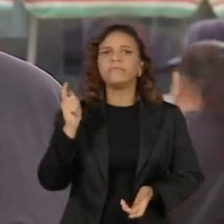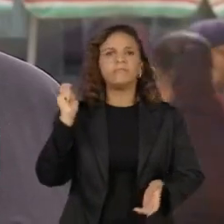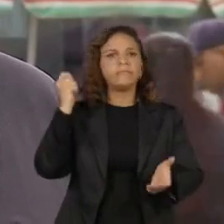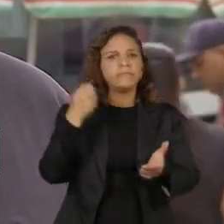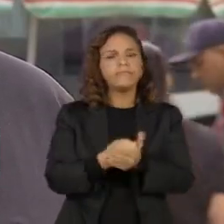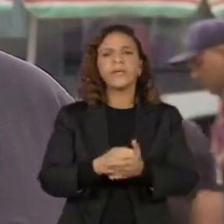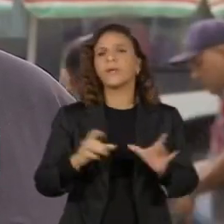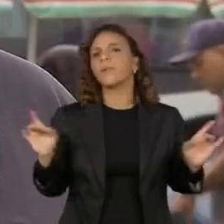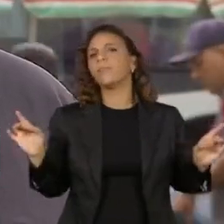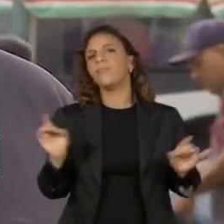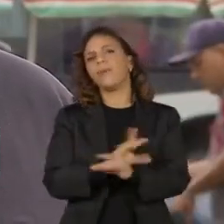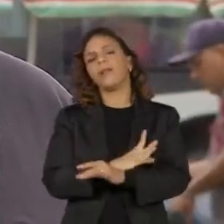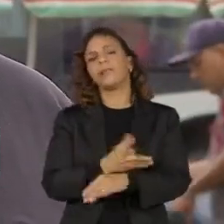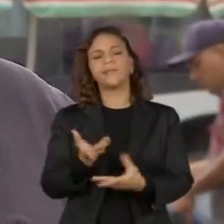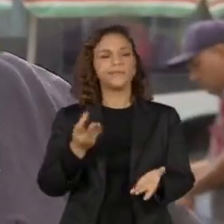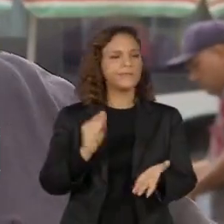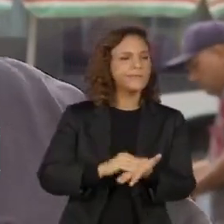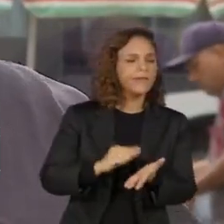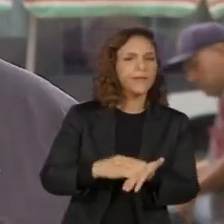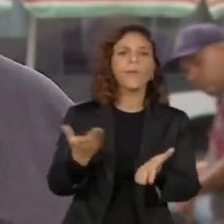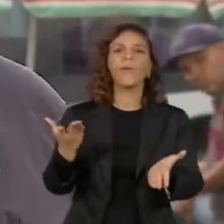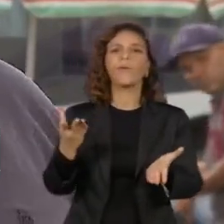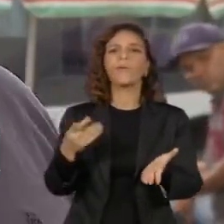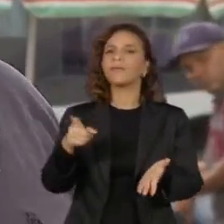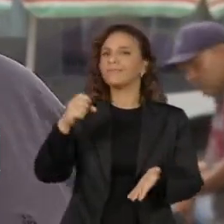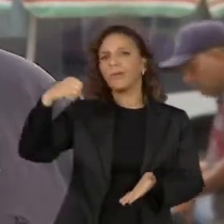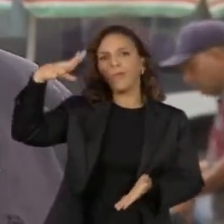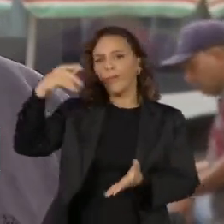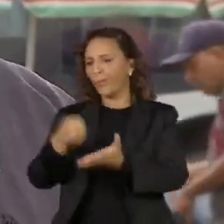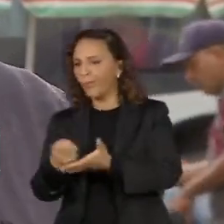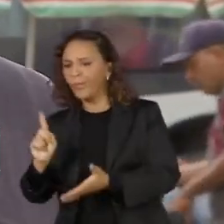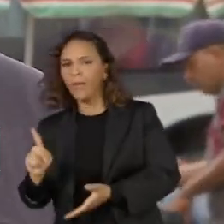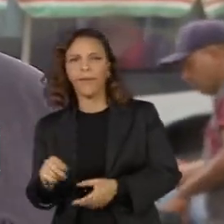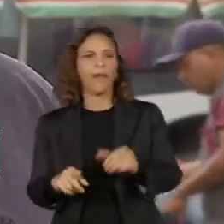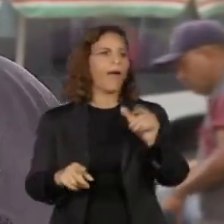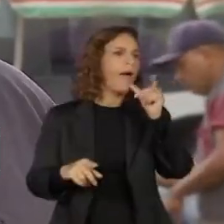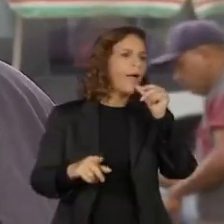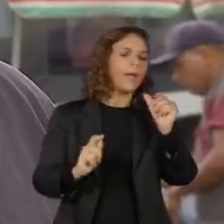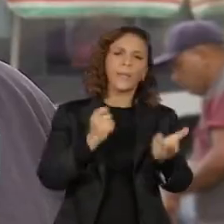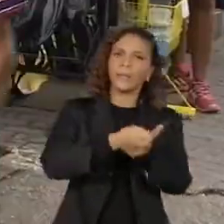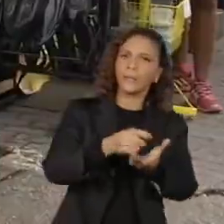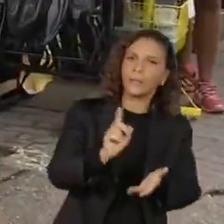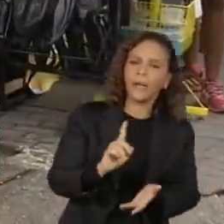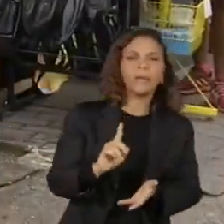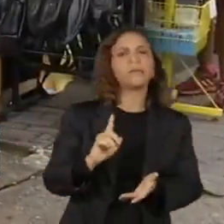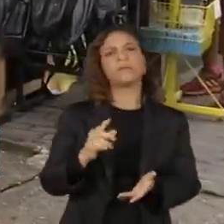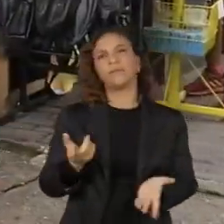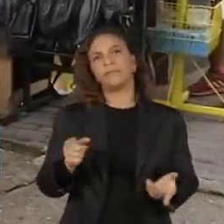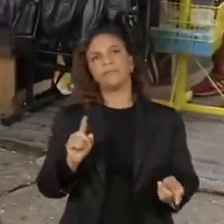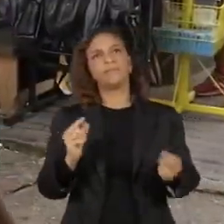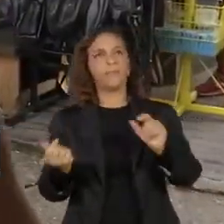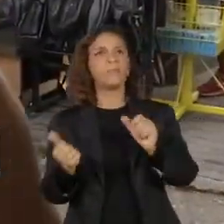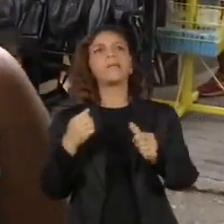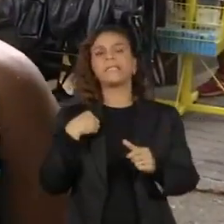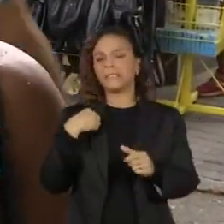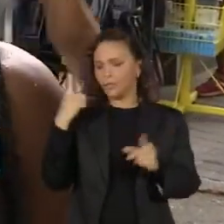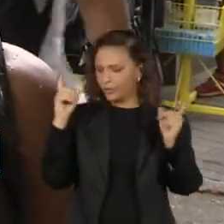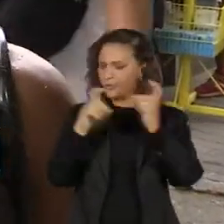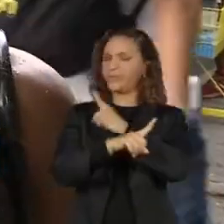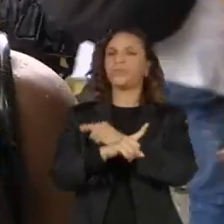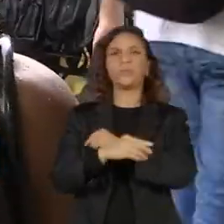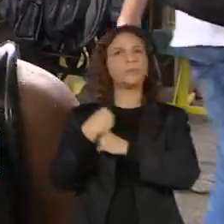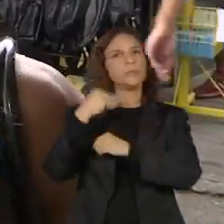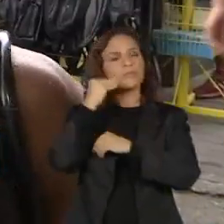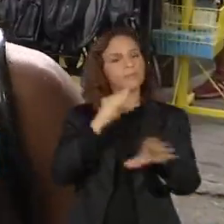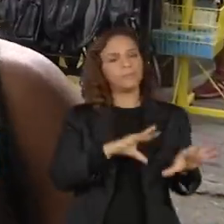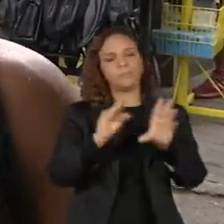as cotas do mês, né? Tem que ficar, um mês você paga uma luz, outro mês você paga uma água, outro mês, e assim vai. Tem que empurrar porque tá difícil.